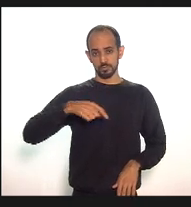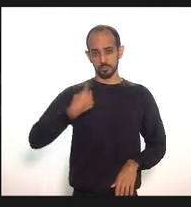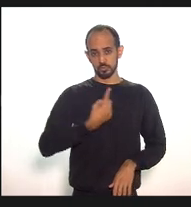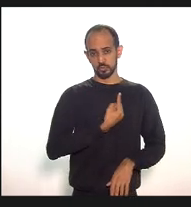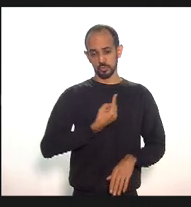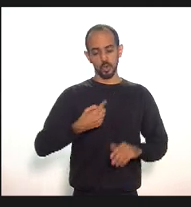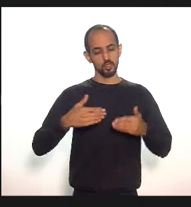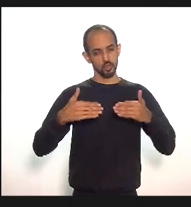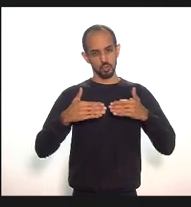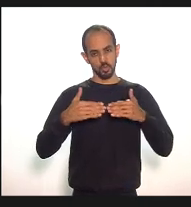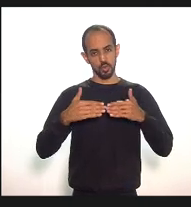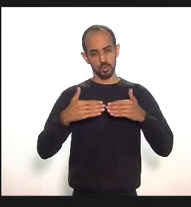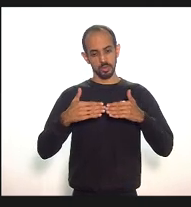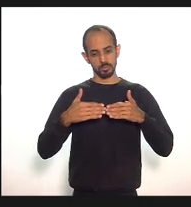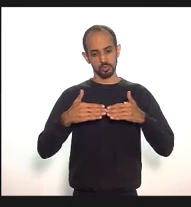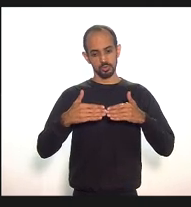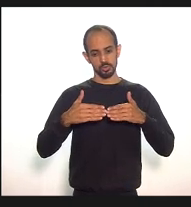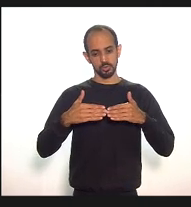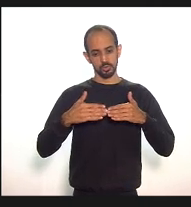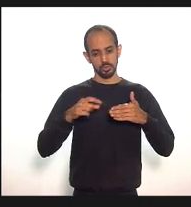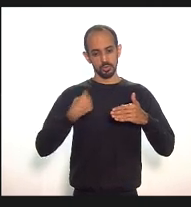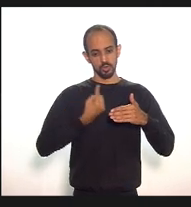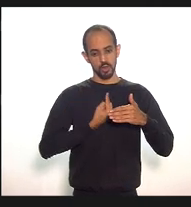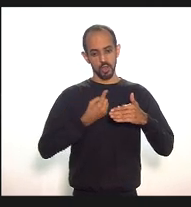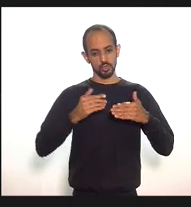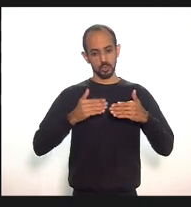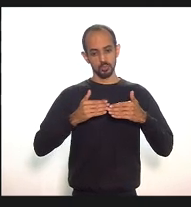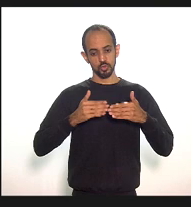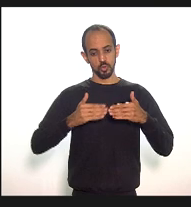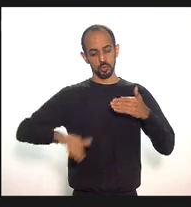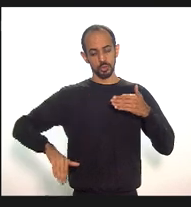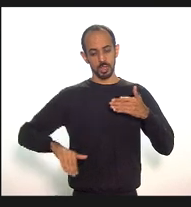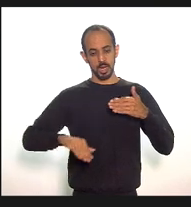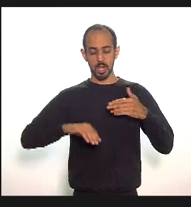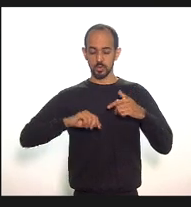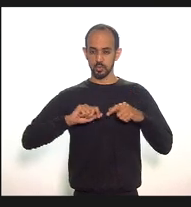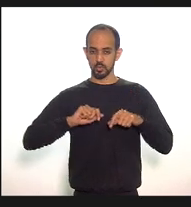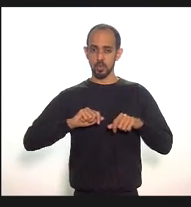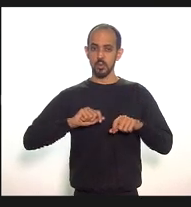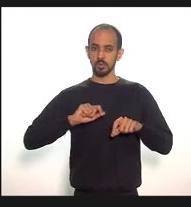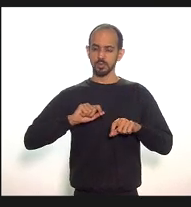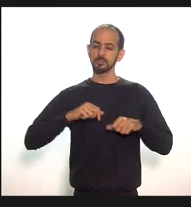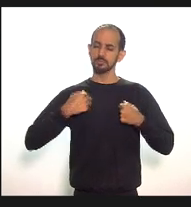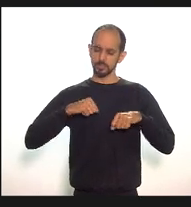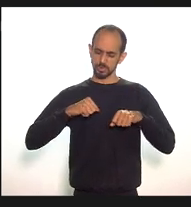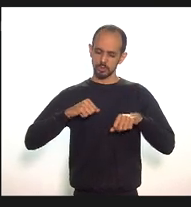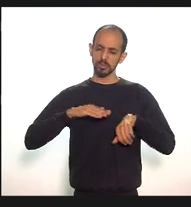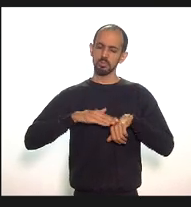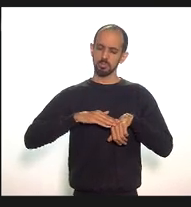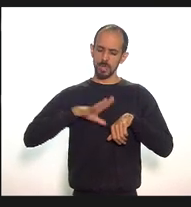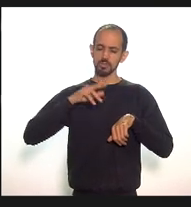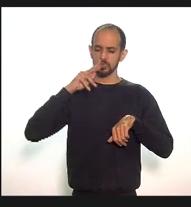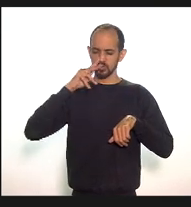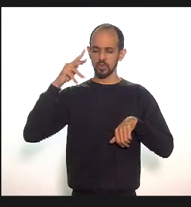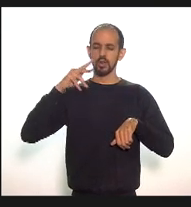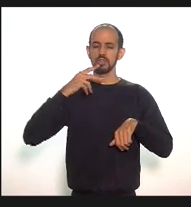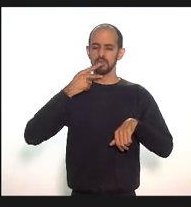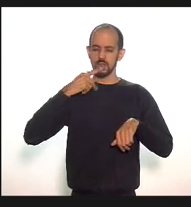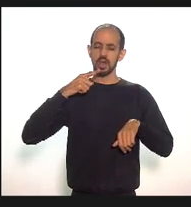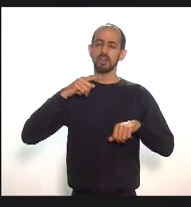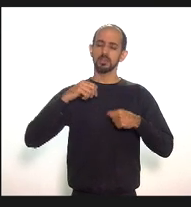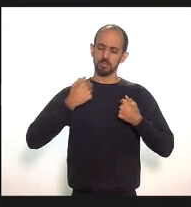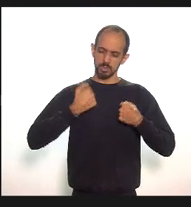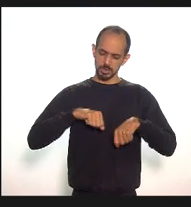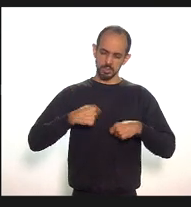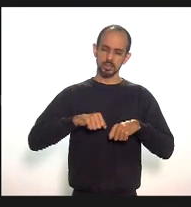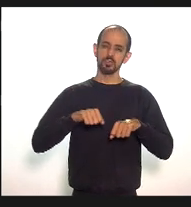PDF de vossa excelência nós somos contrário e temos que engrossar é nós temos que levar